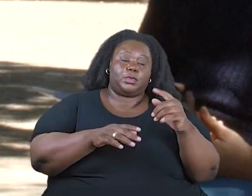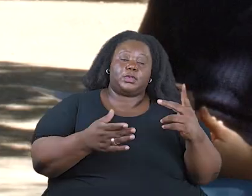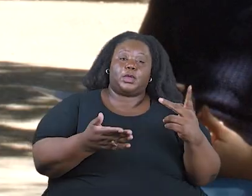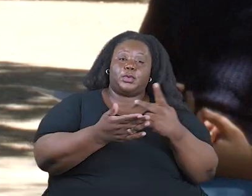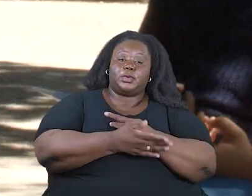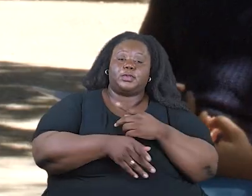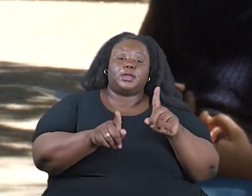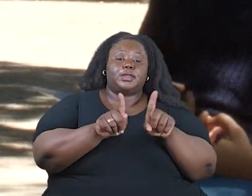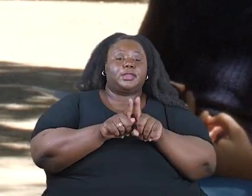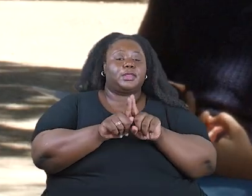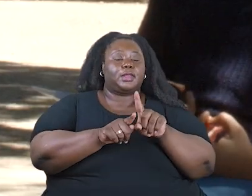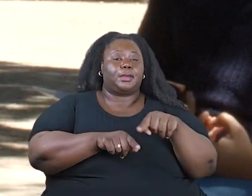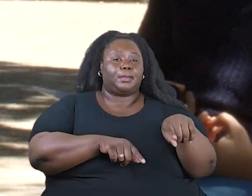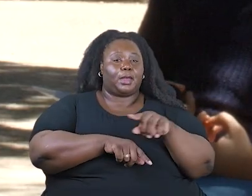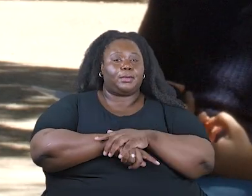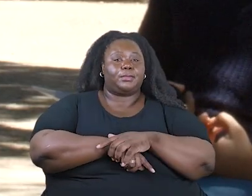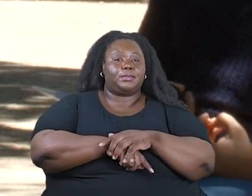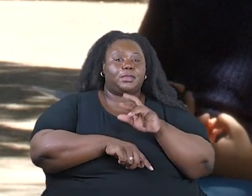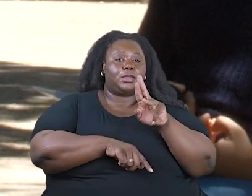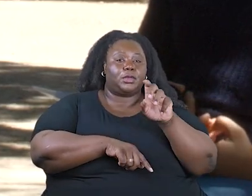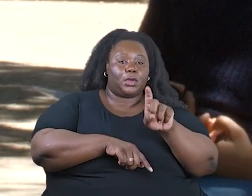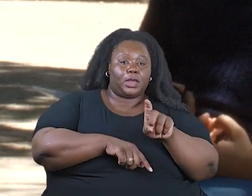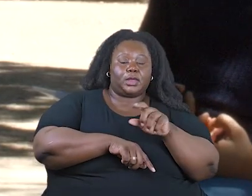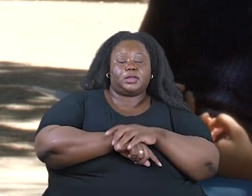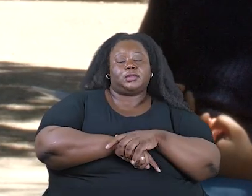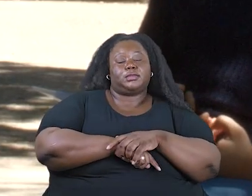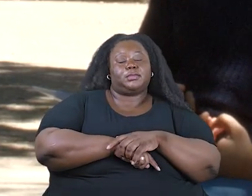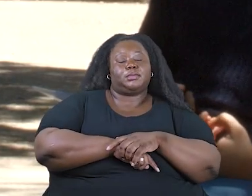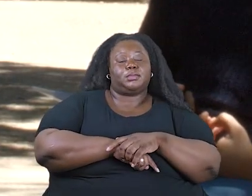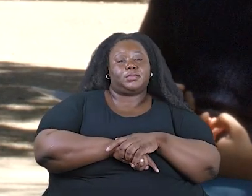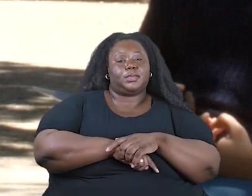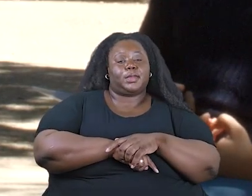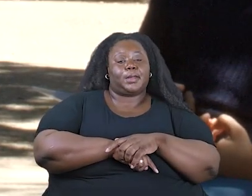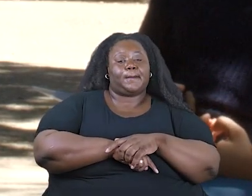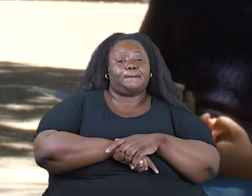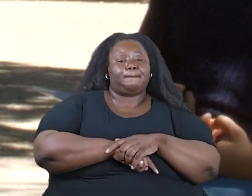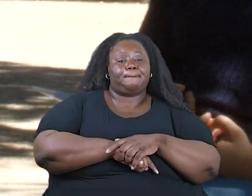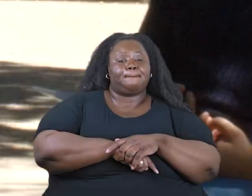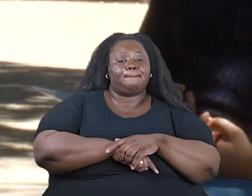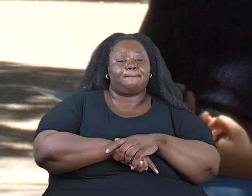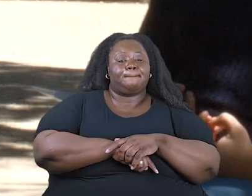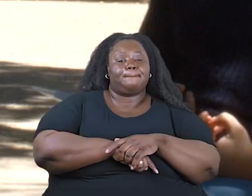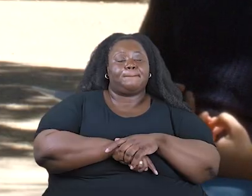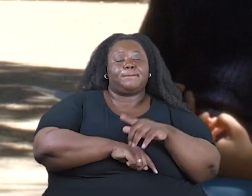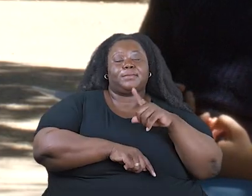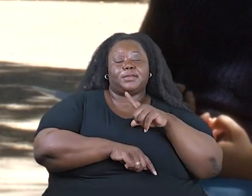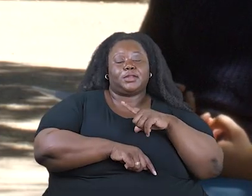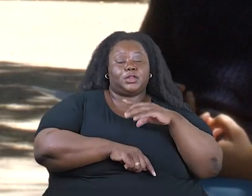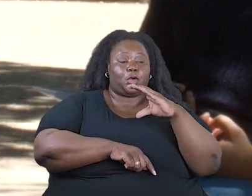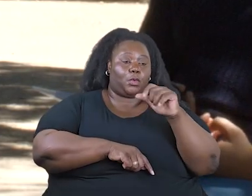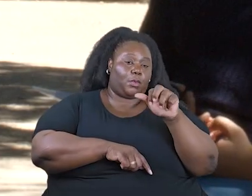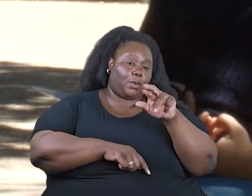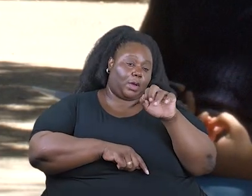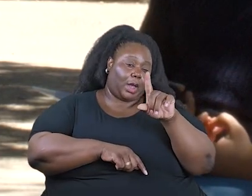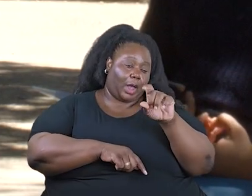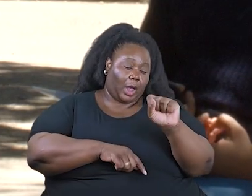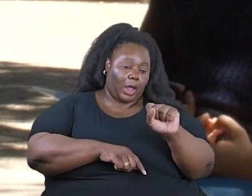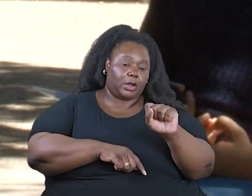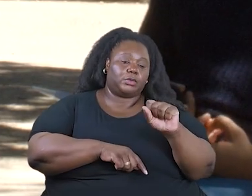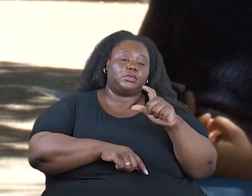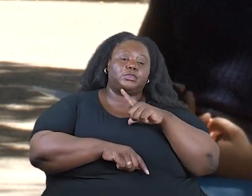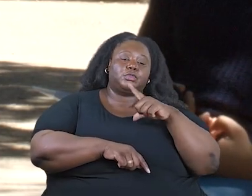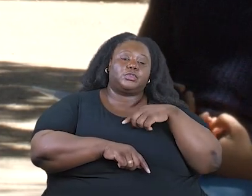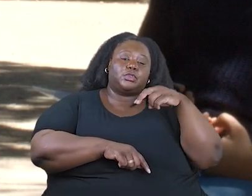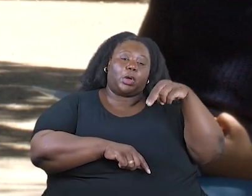essa galeria, o Rex Gallery. Aí tinha o Carlos Fajardo, o